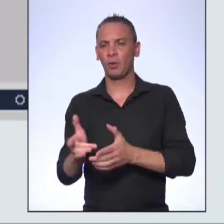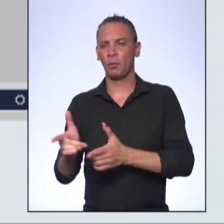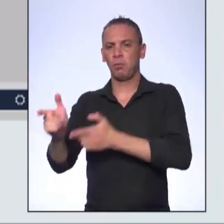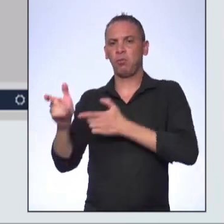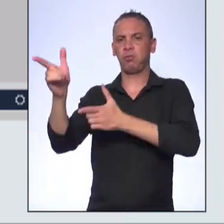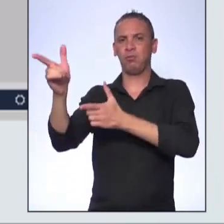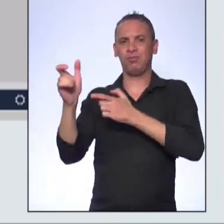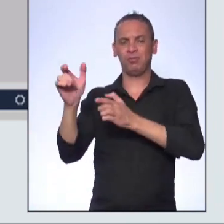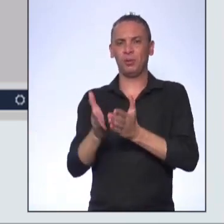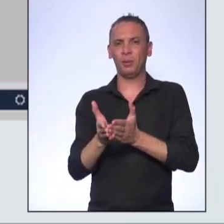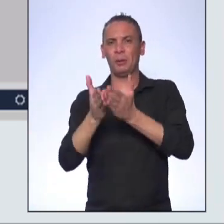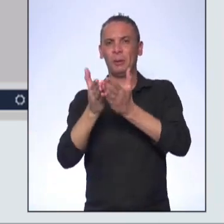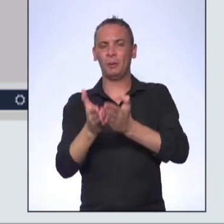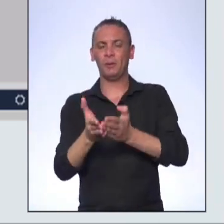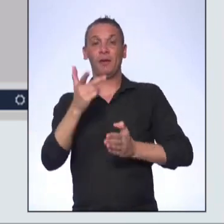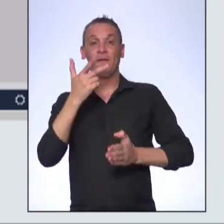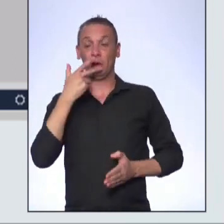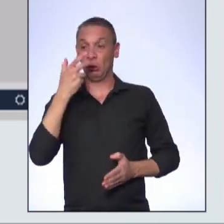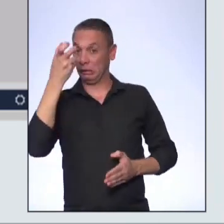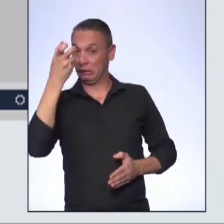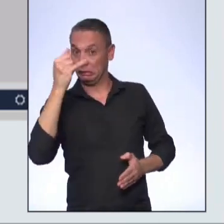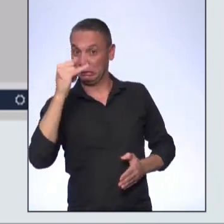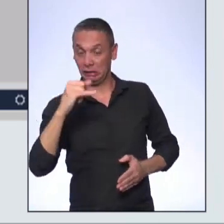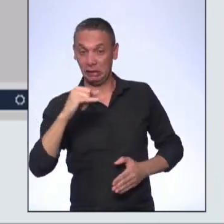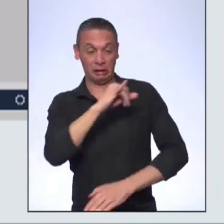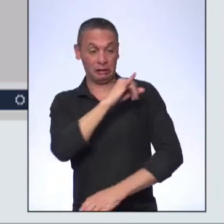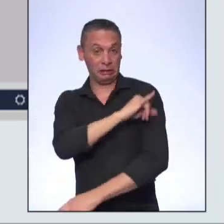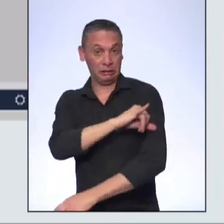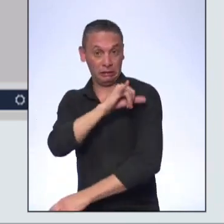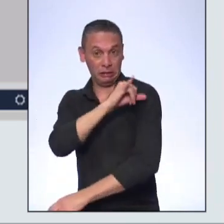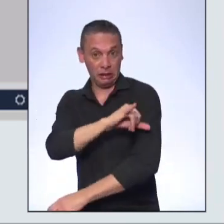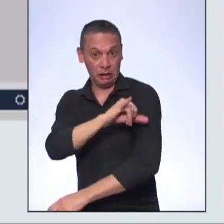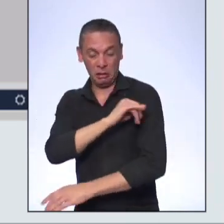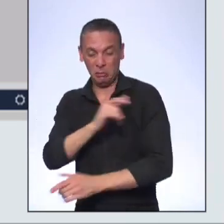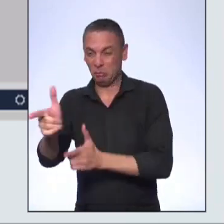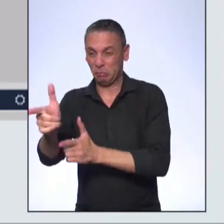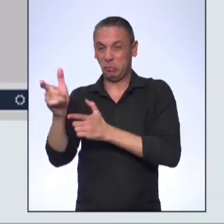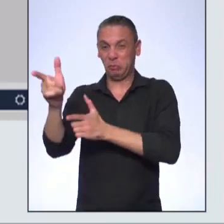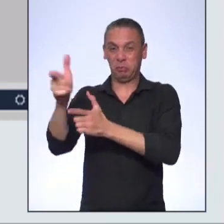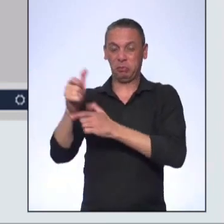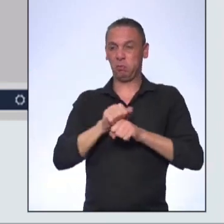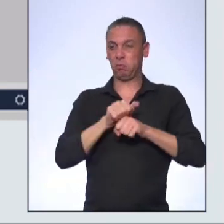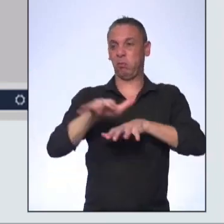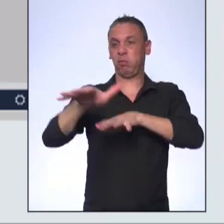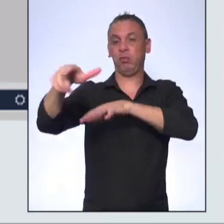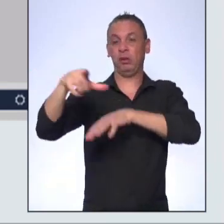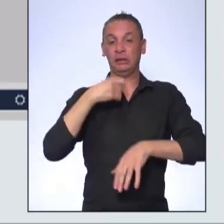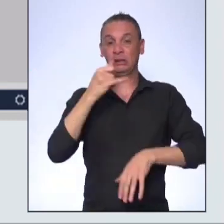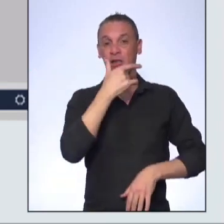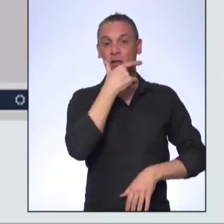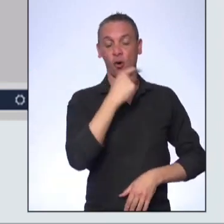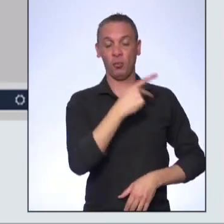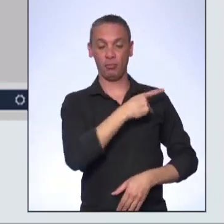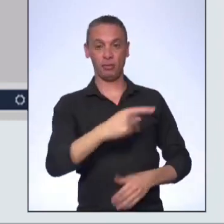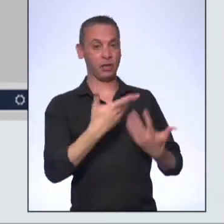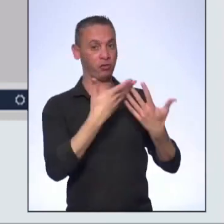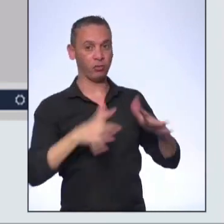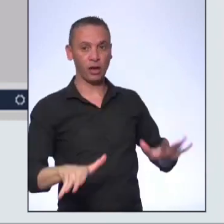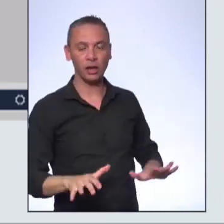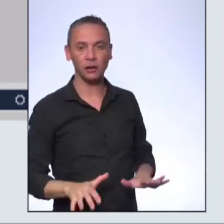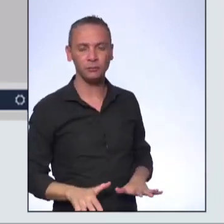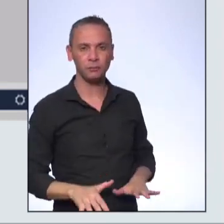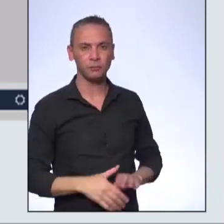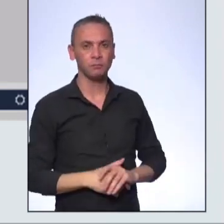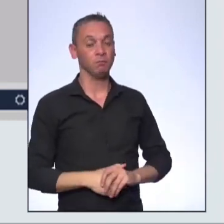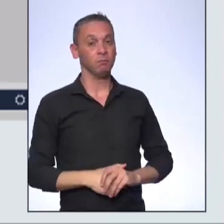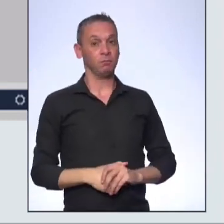Guanabara e ameaçaram bombardear a cidade do Rio de Janeiro caso Floriano Peixoto não renunciasse. Alguns disparos